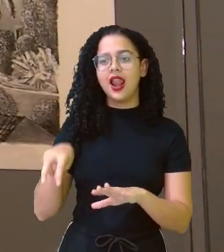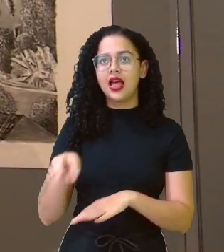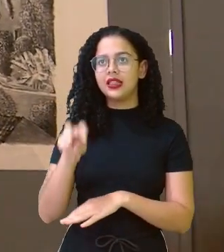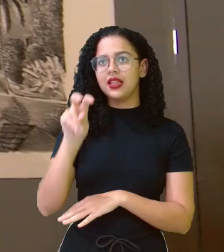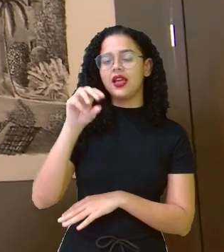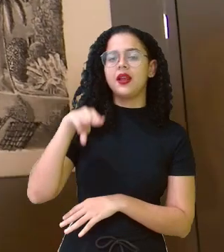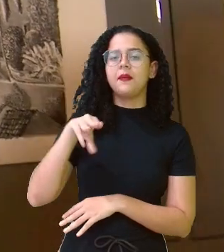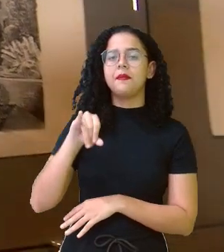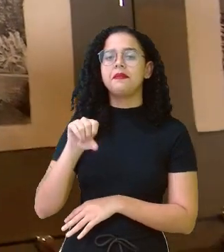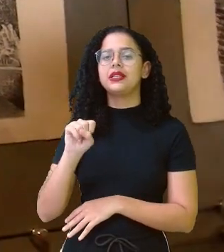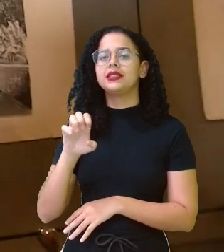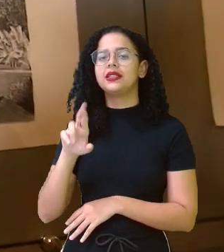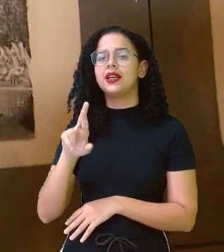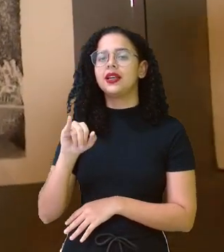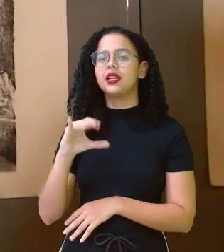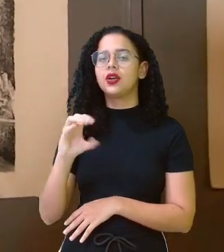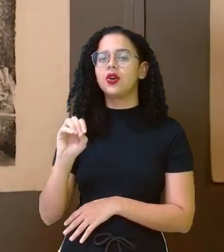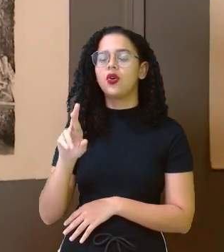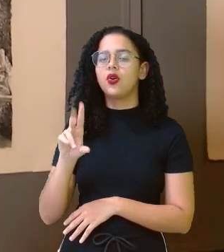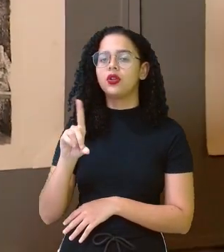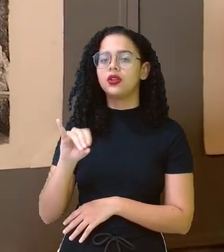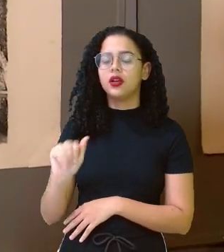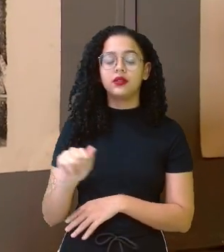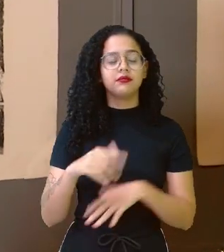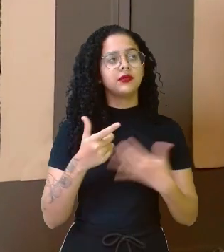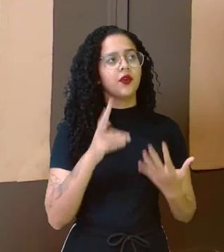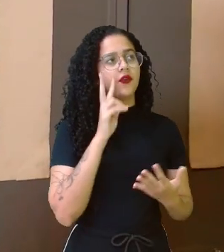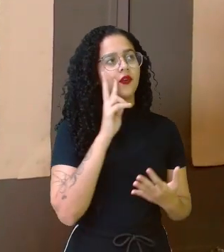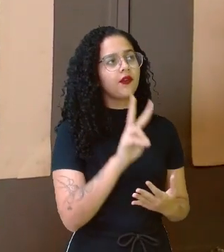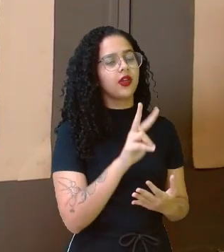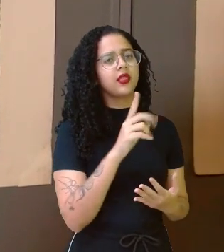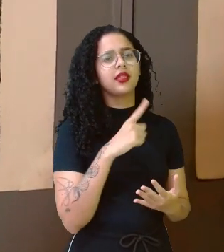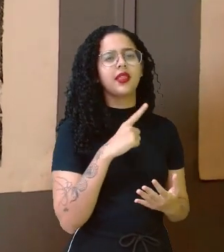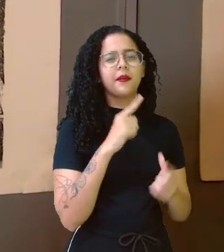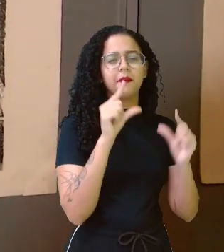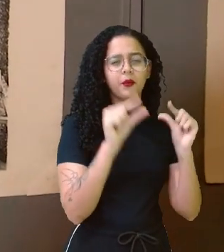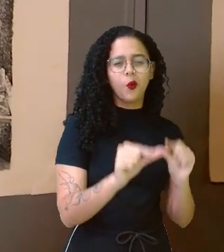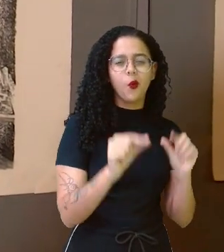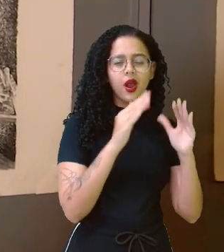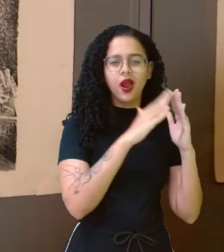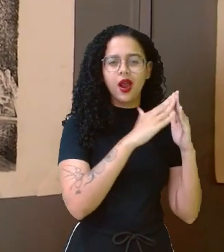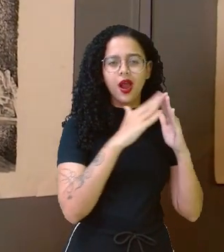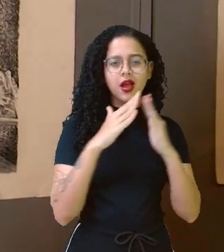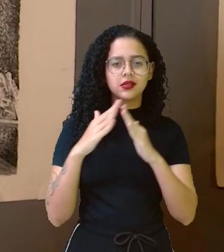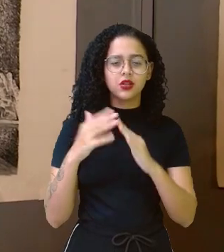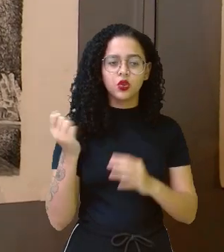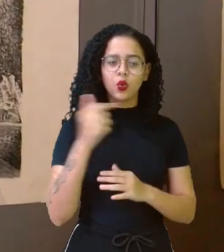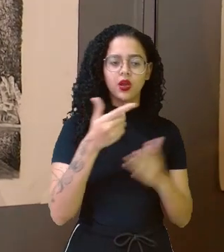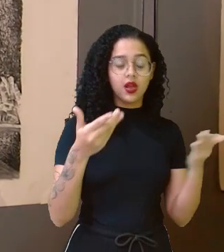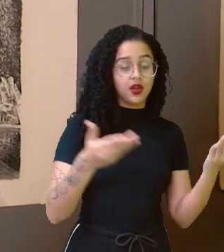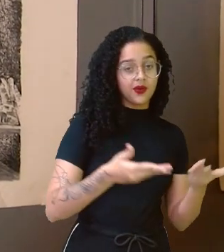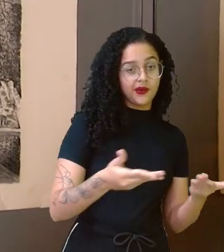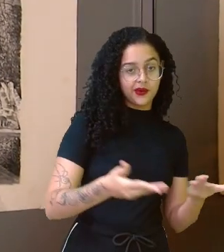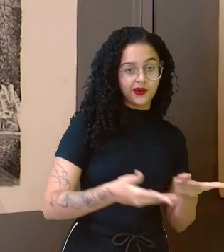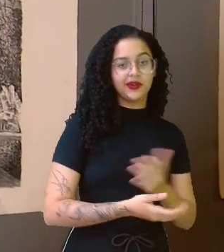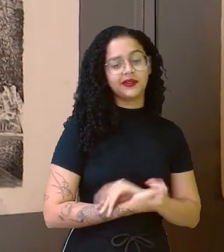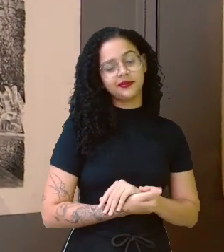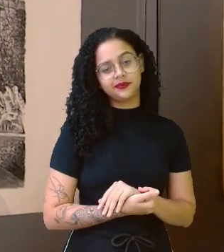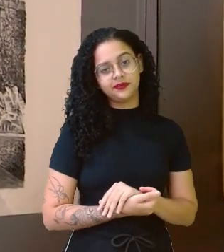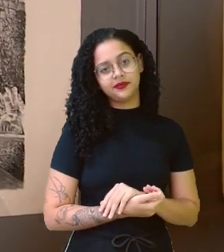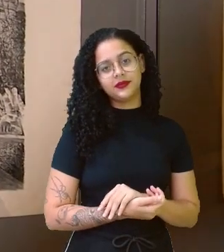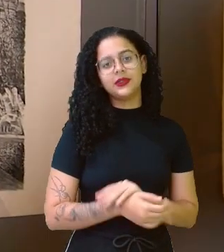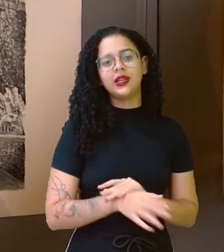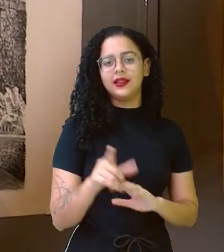aqui, né? Mas mudou agora um pouco, né? A gente vê que tem menos casas aí do que tem agora, né? Sim. Já